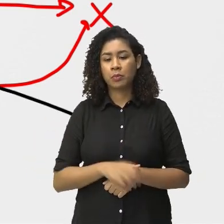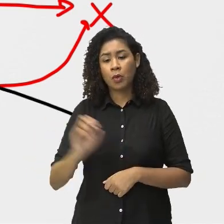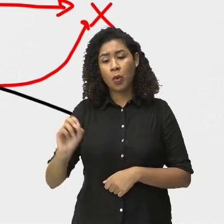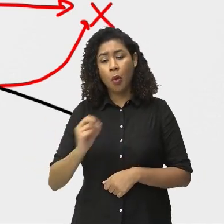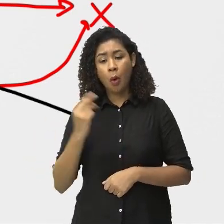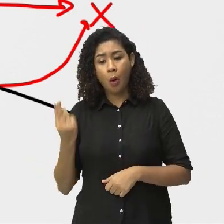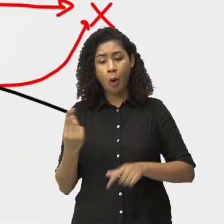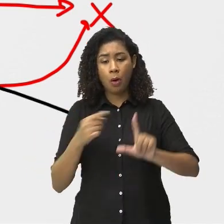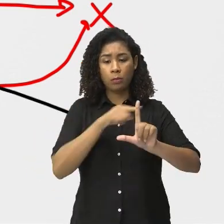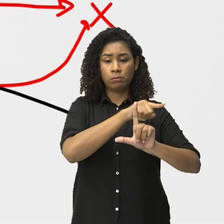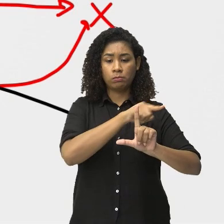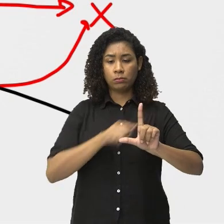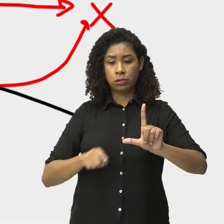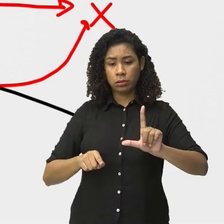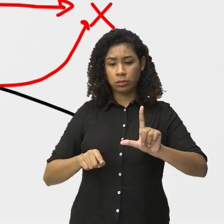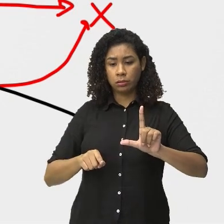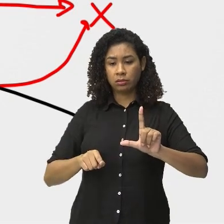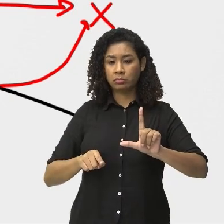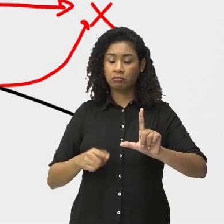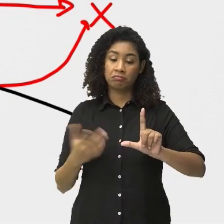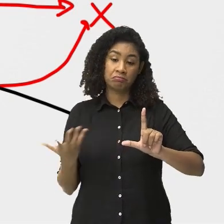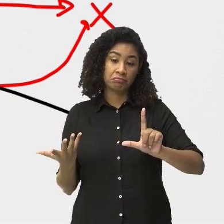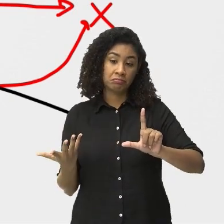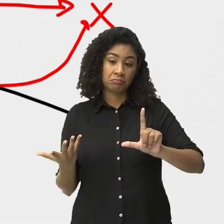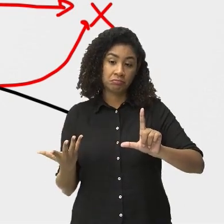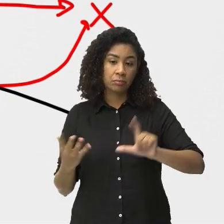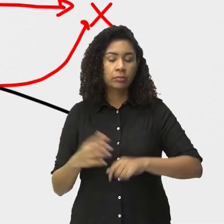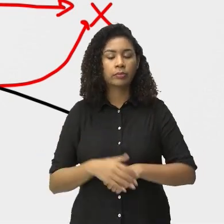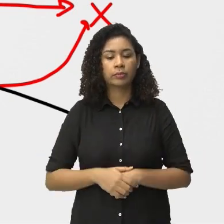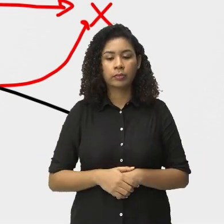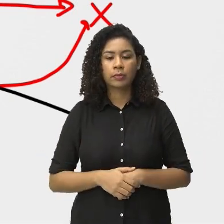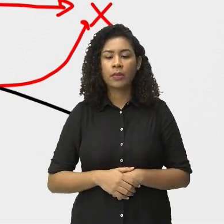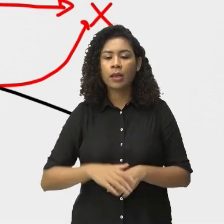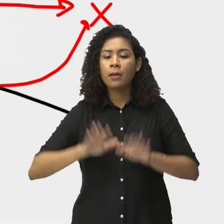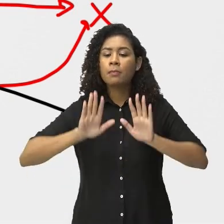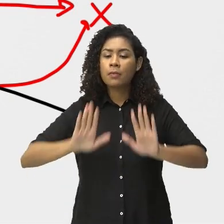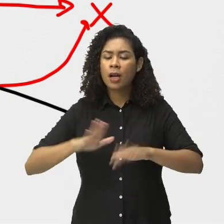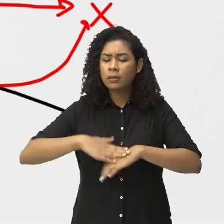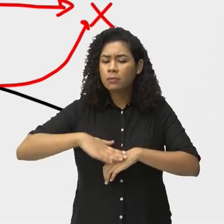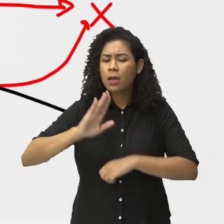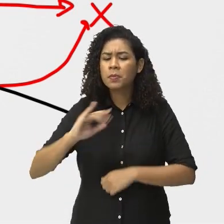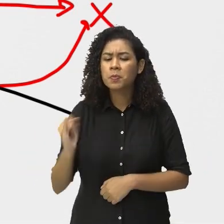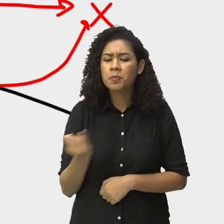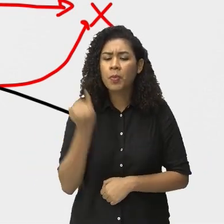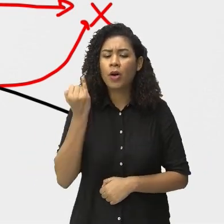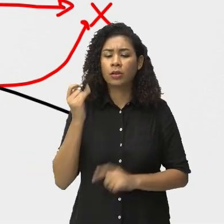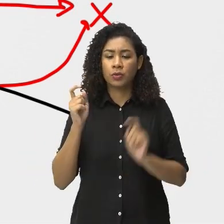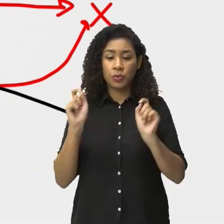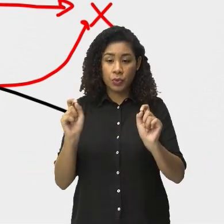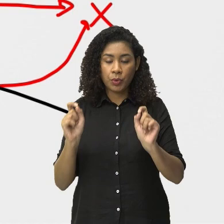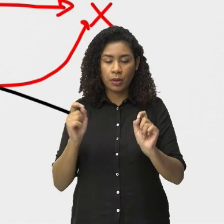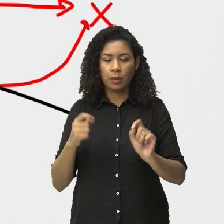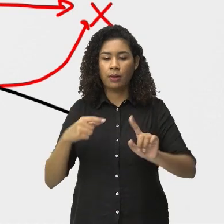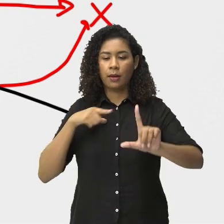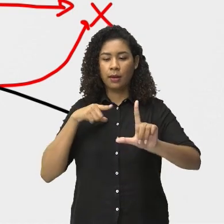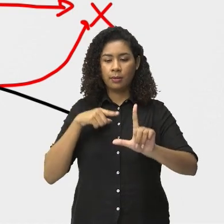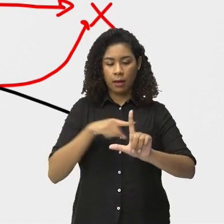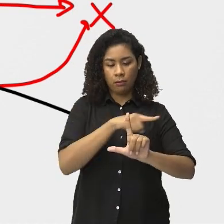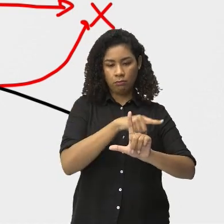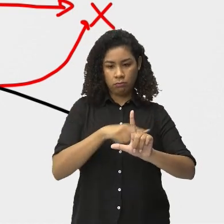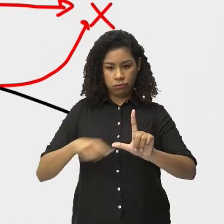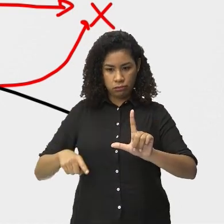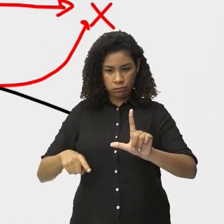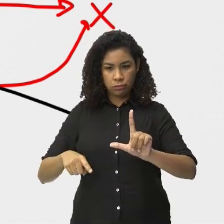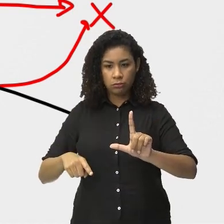né? O fato é que dessa reta a esse ponto P existe